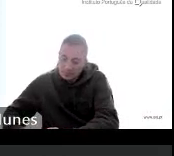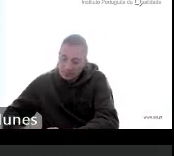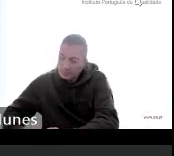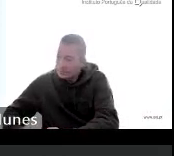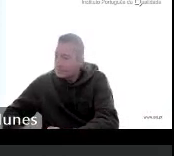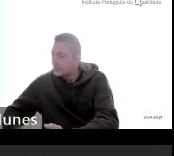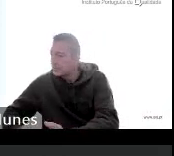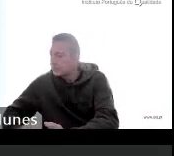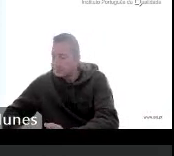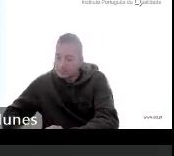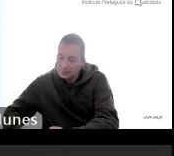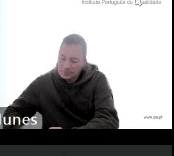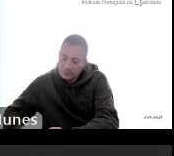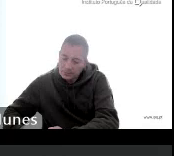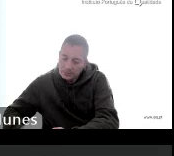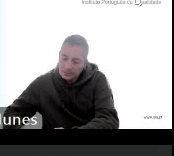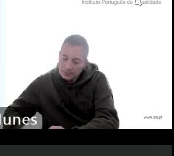do IPQ,